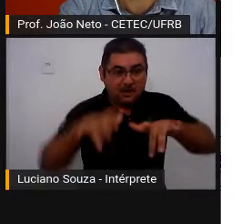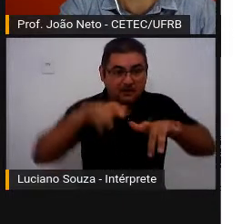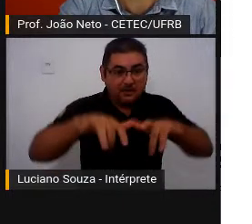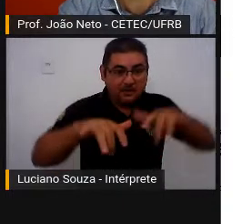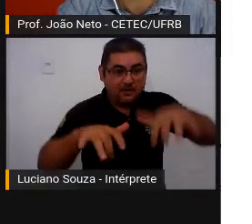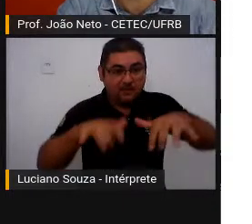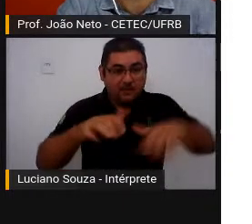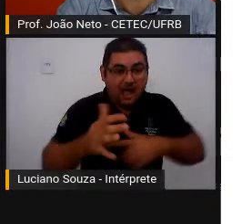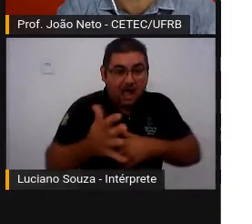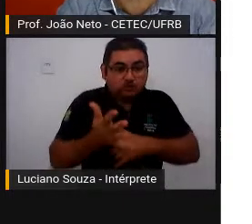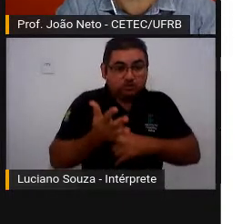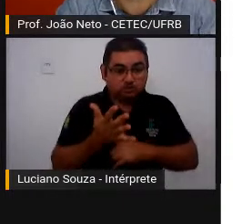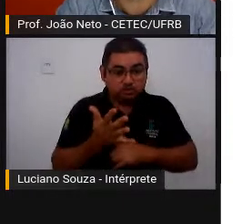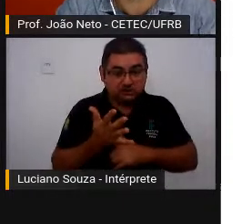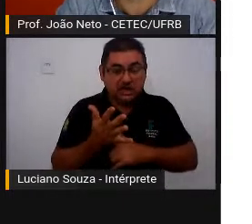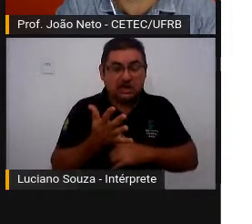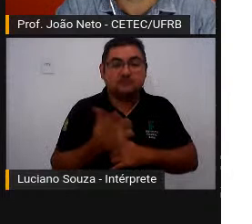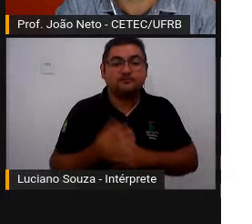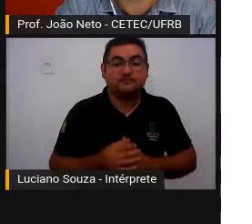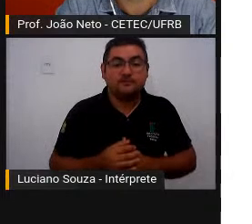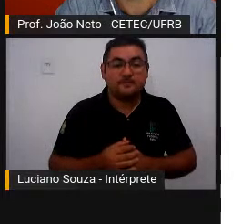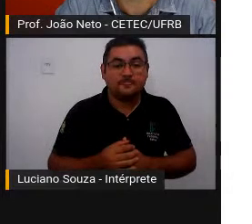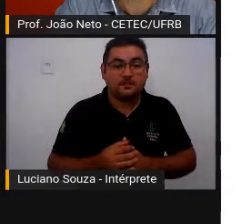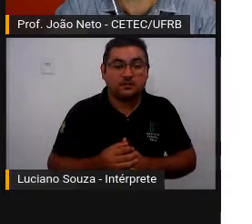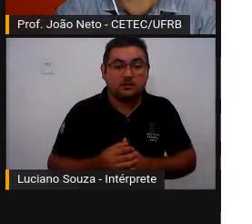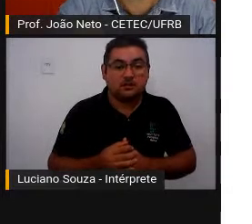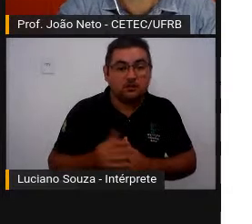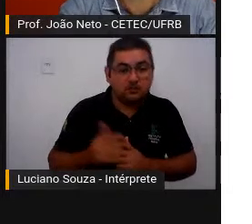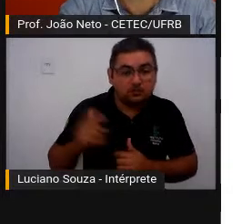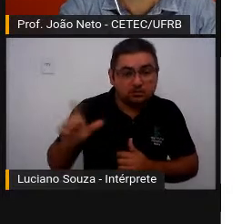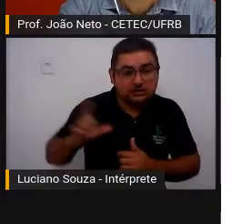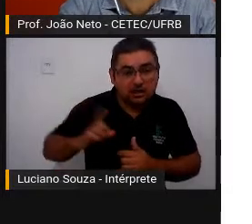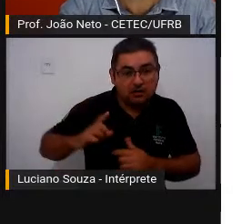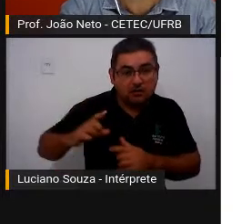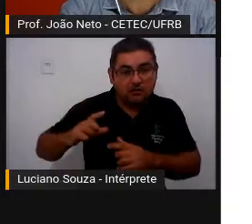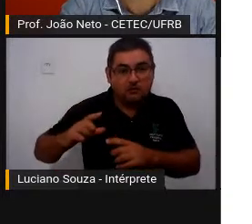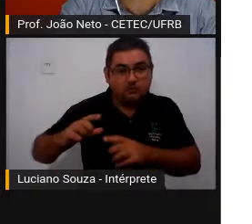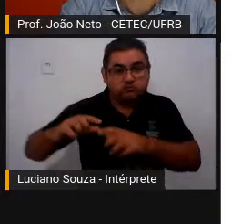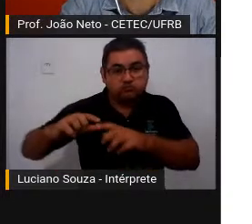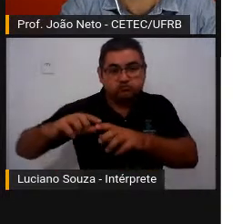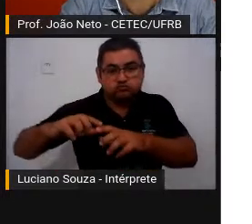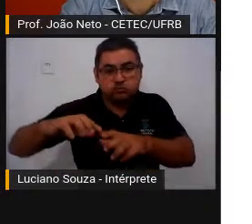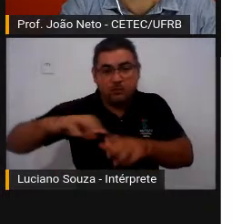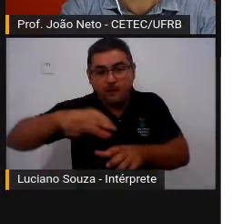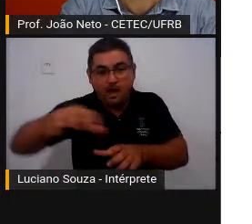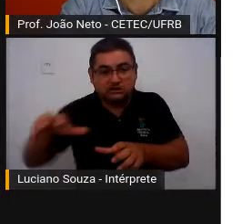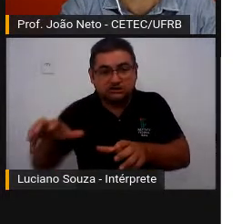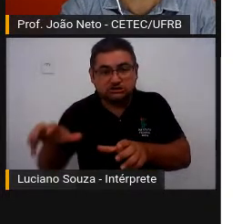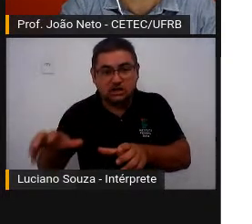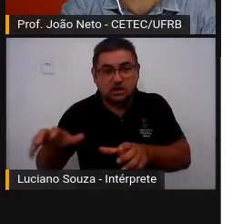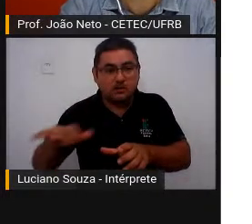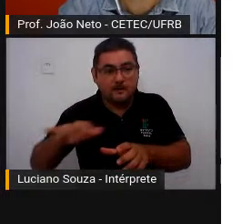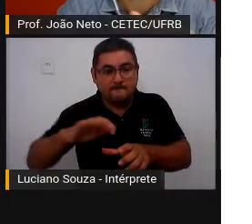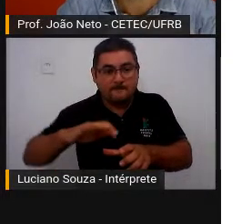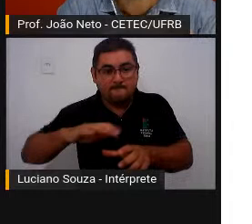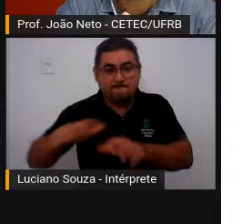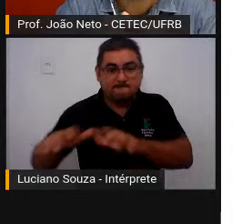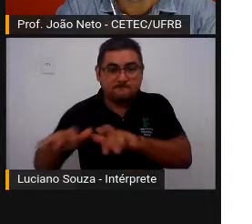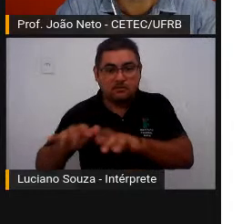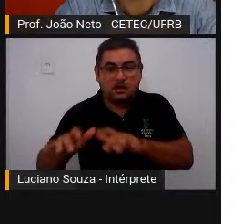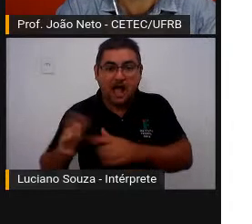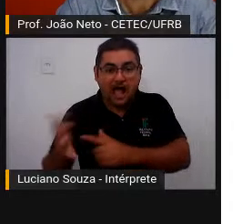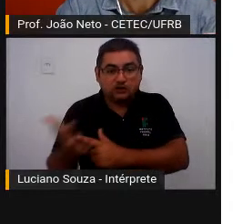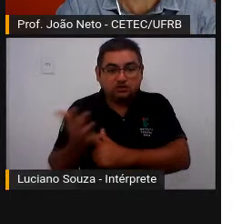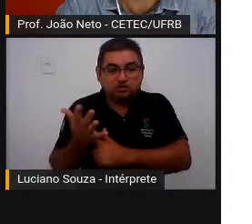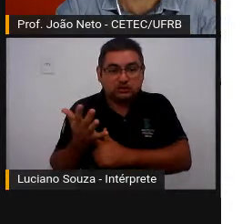bastão tem um painel furado por cima do teclado esse bastão ele faz com que os movimentos sejam